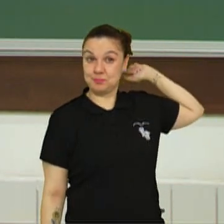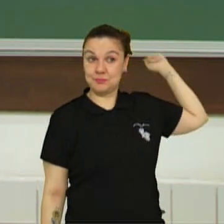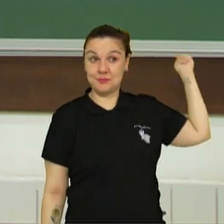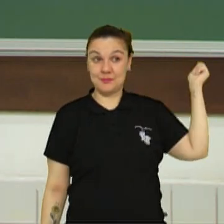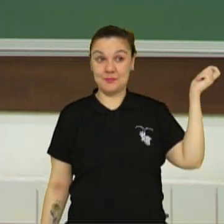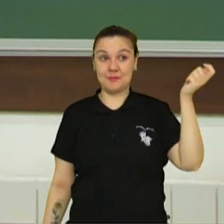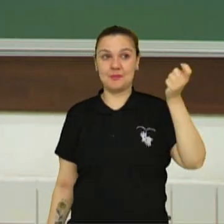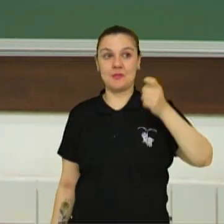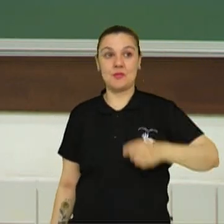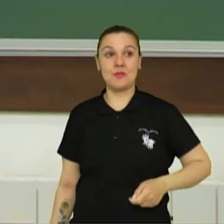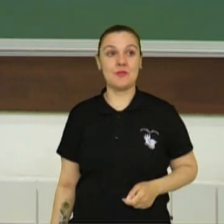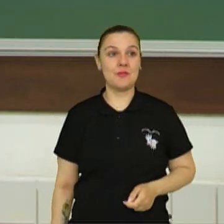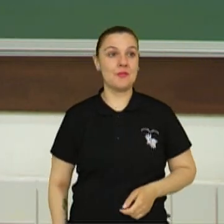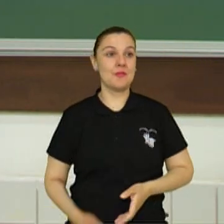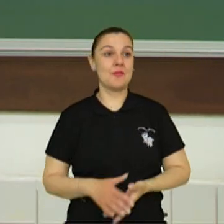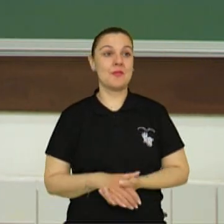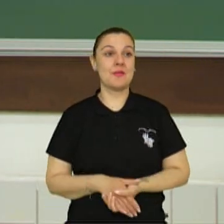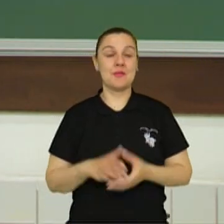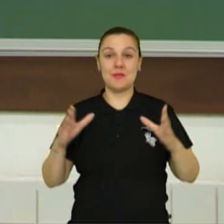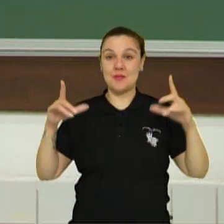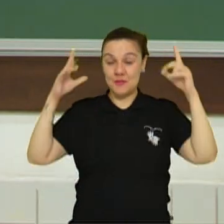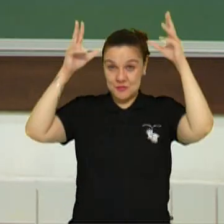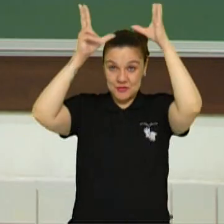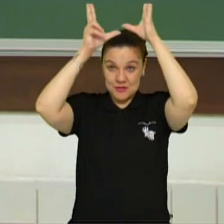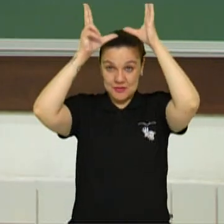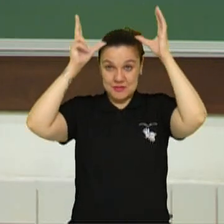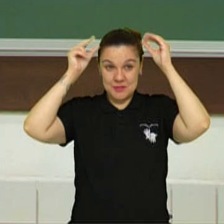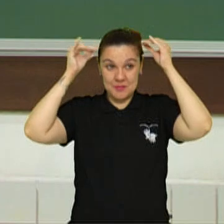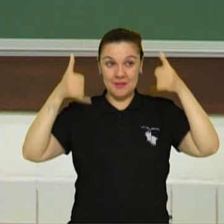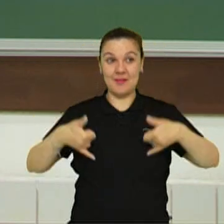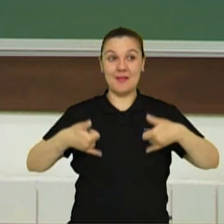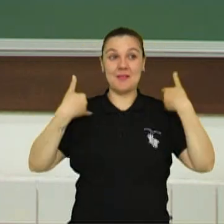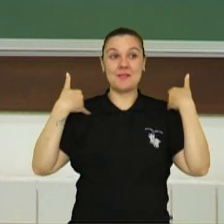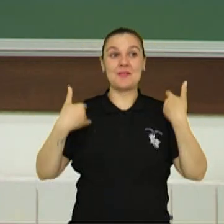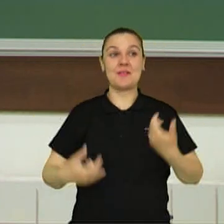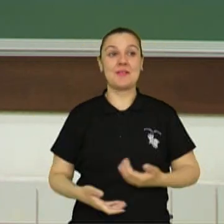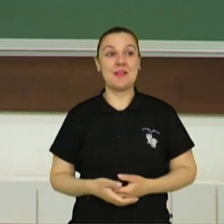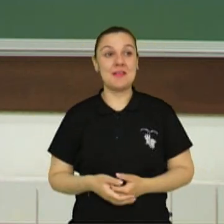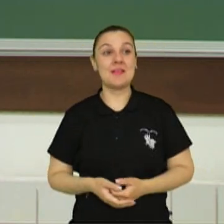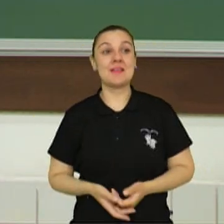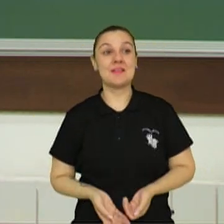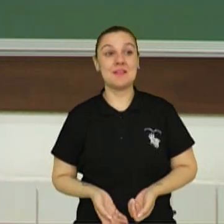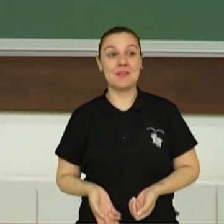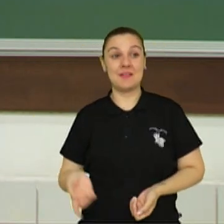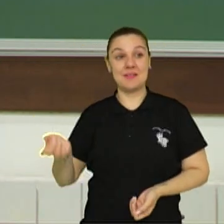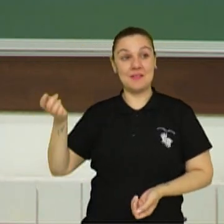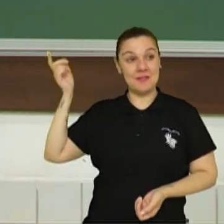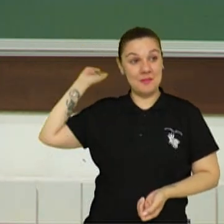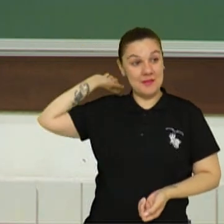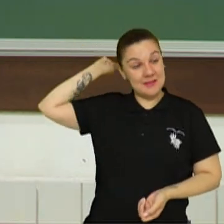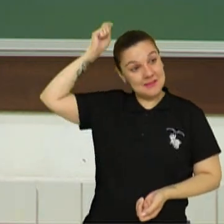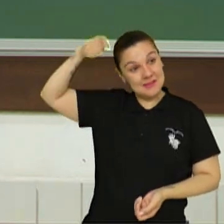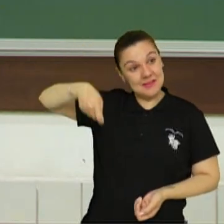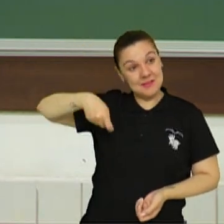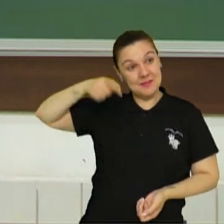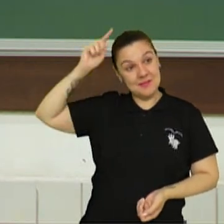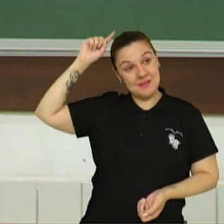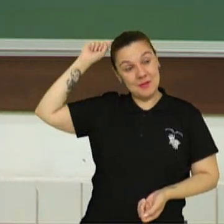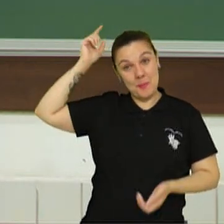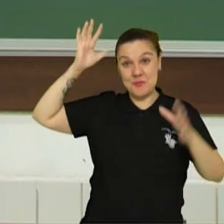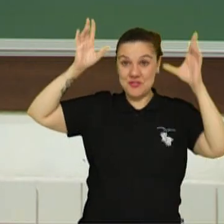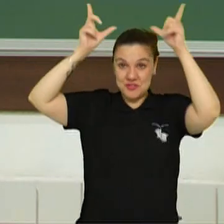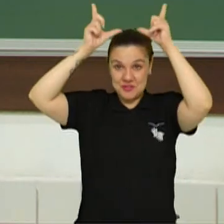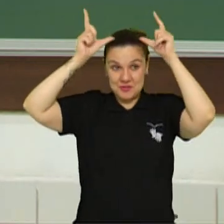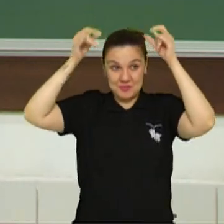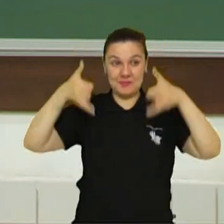legal que o técnico ele usa um chapeuzinho de aniversário. Então o atleta ele tem que tentar acertar o chapeuzinho de aniversário antes de